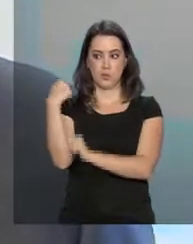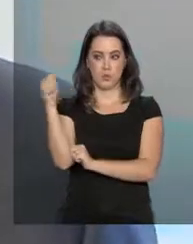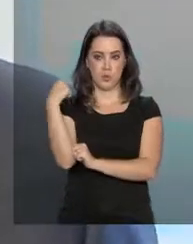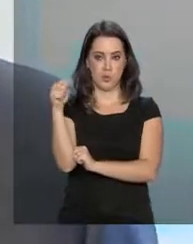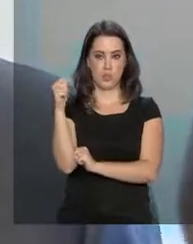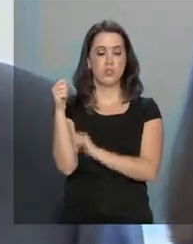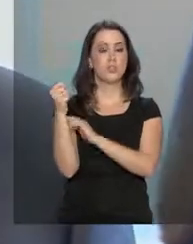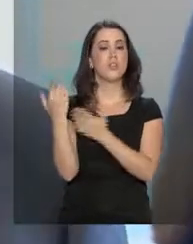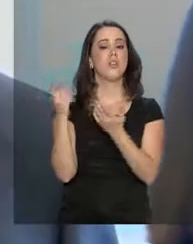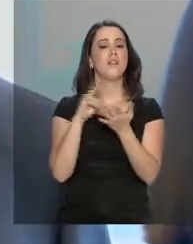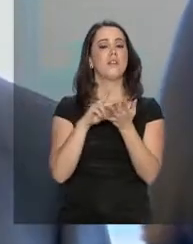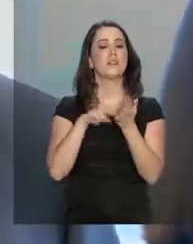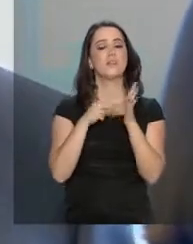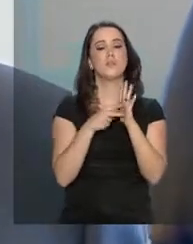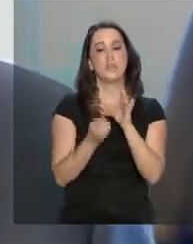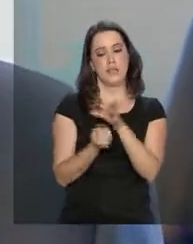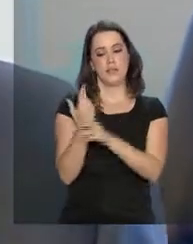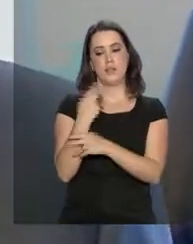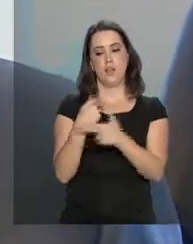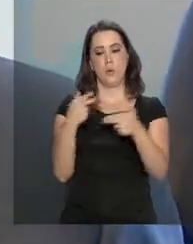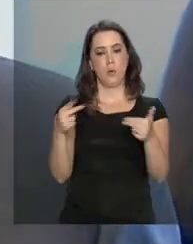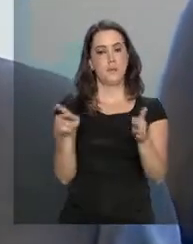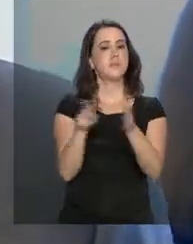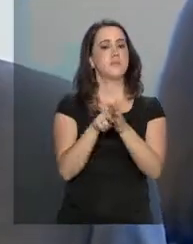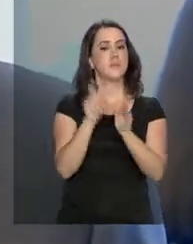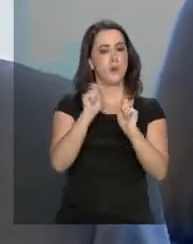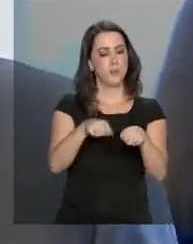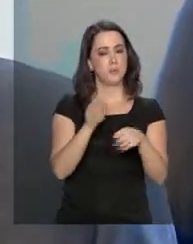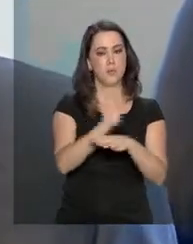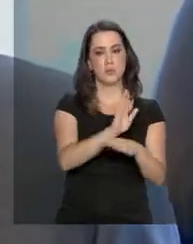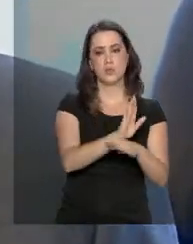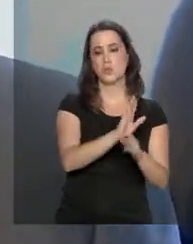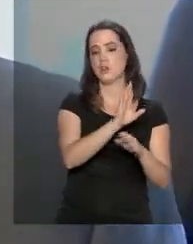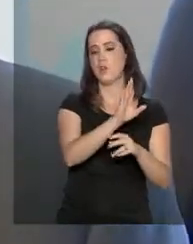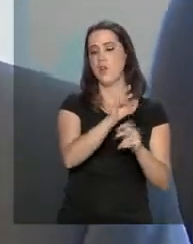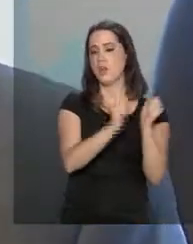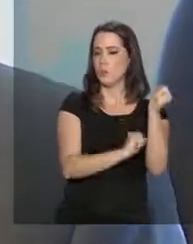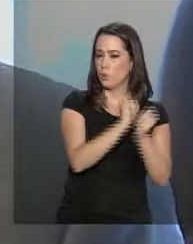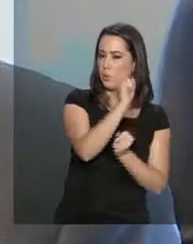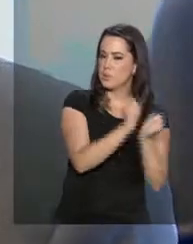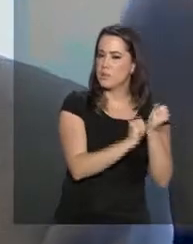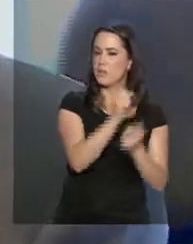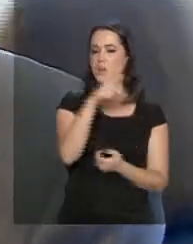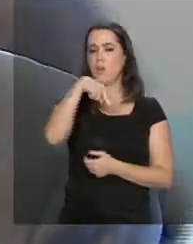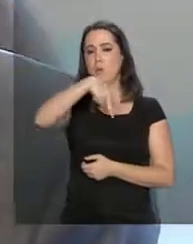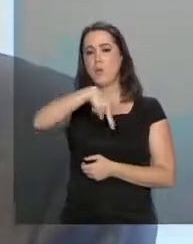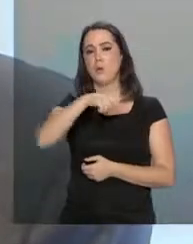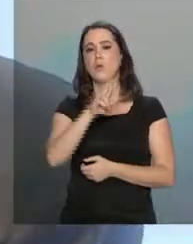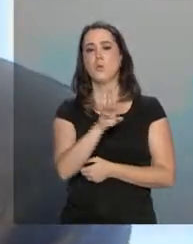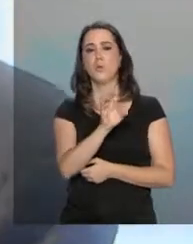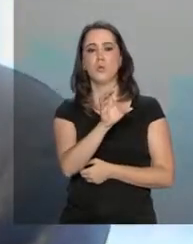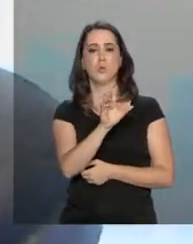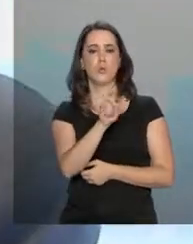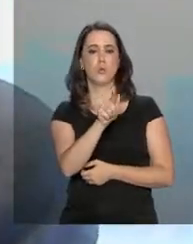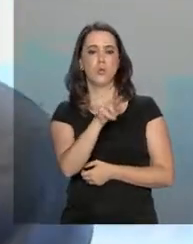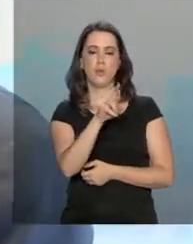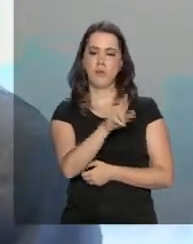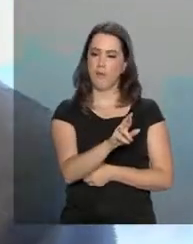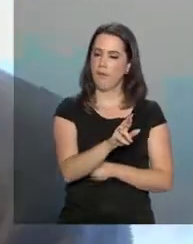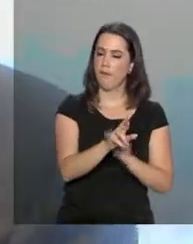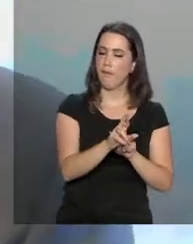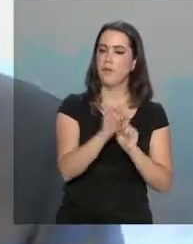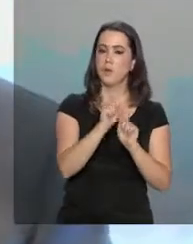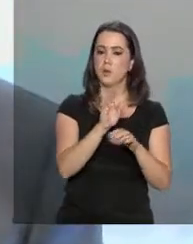que possam abastecer a indústria nuclear que possam servir por exemplo para tratamento de saúde